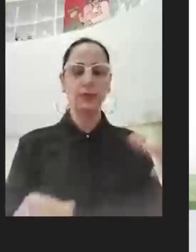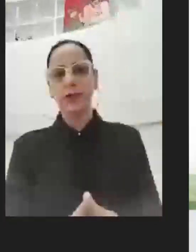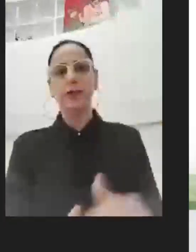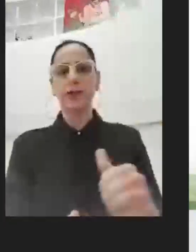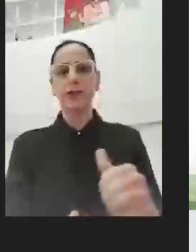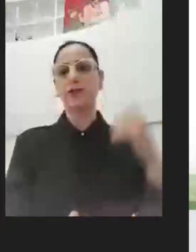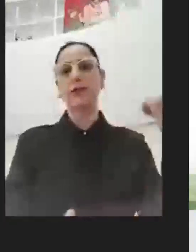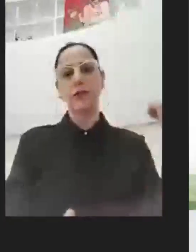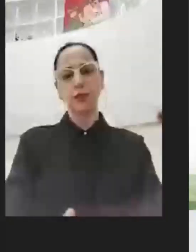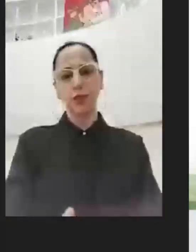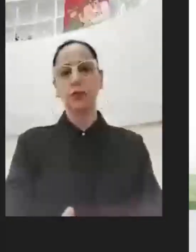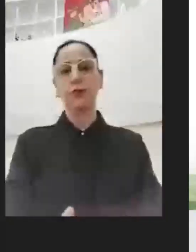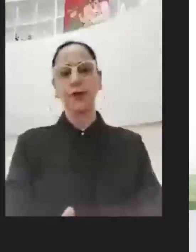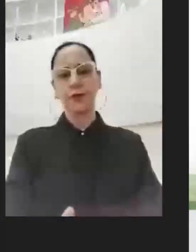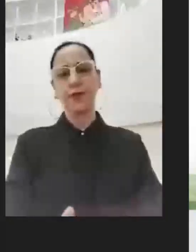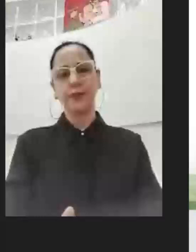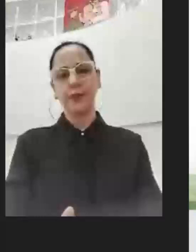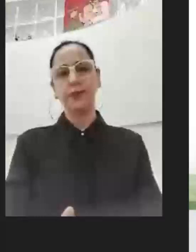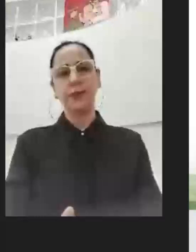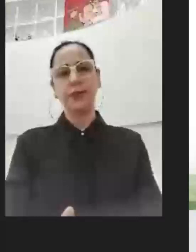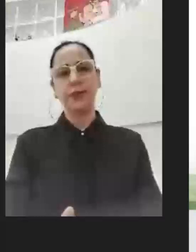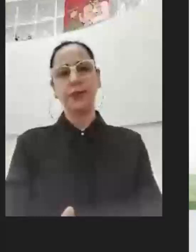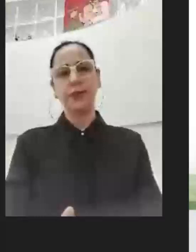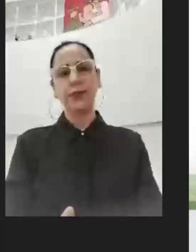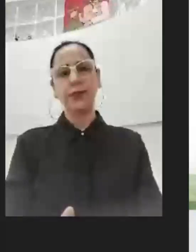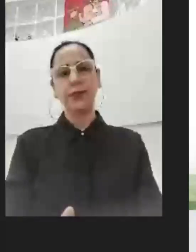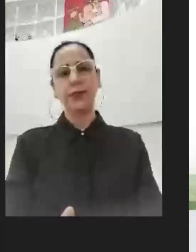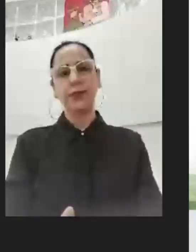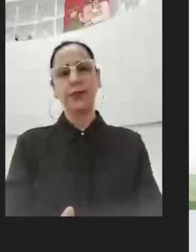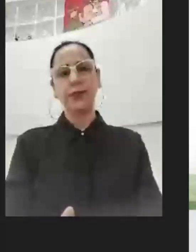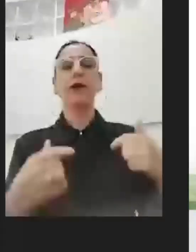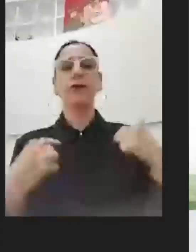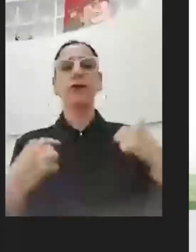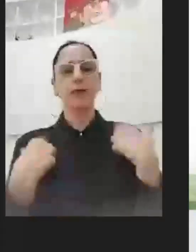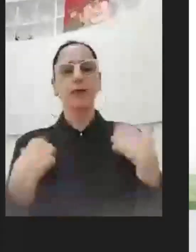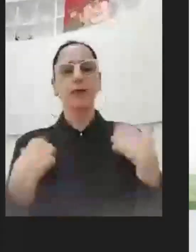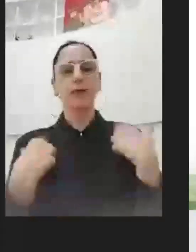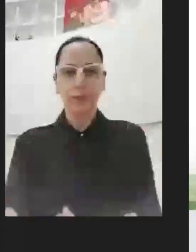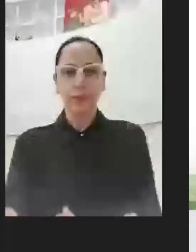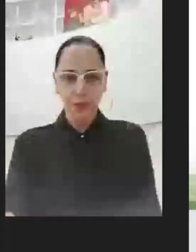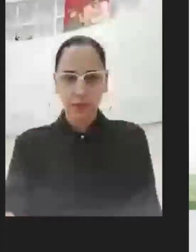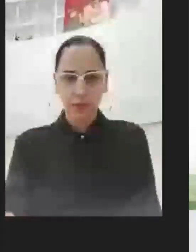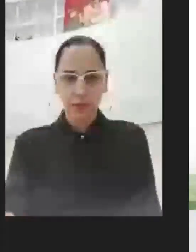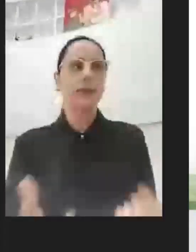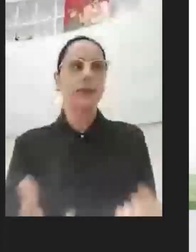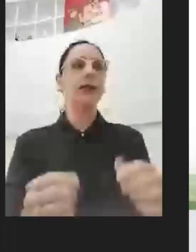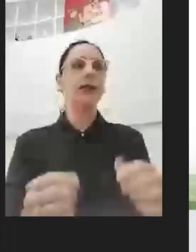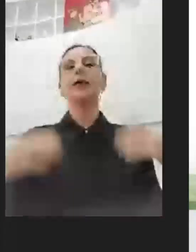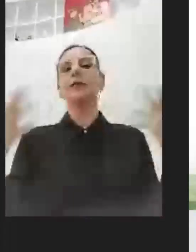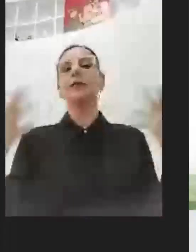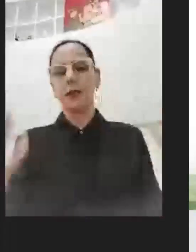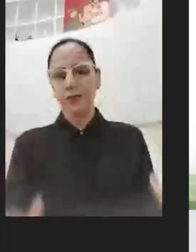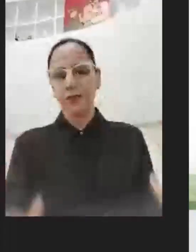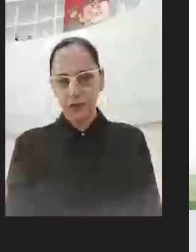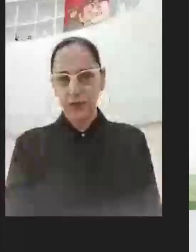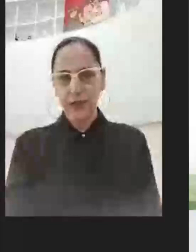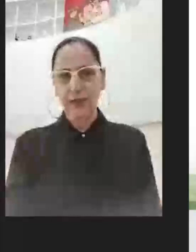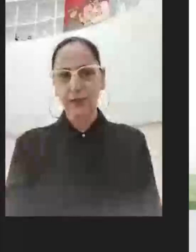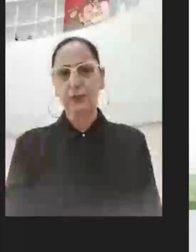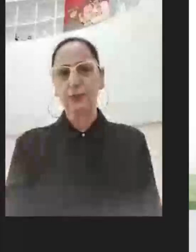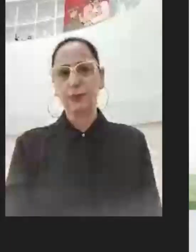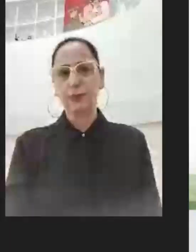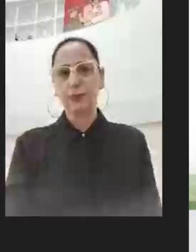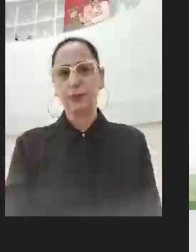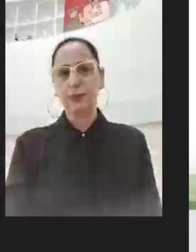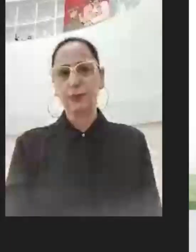questão toda de que as crianças morriam mais naquele tempo das amas de leite por conta de o leite materno transmitir doença, de